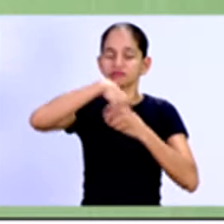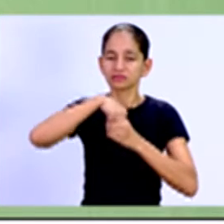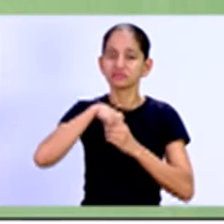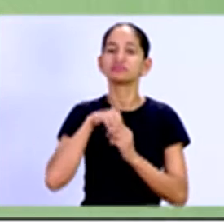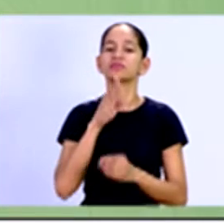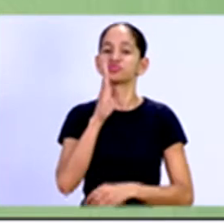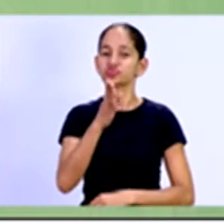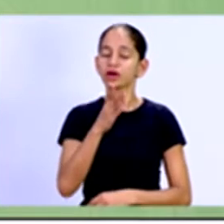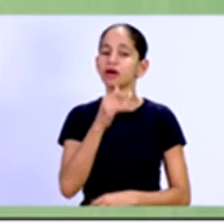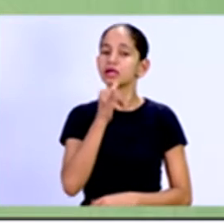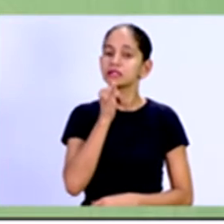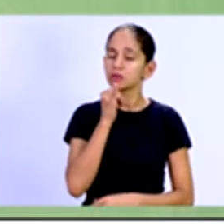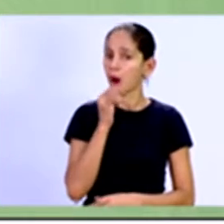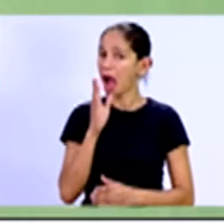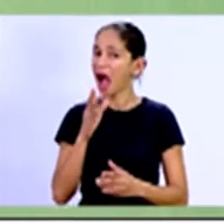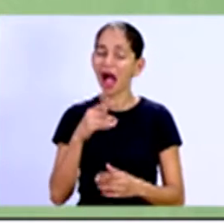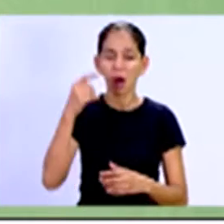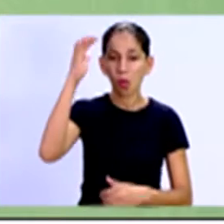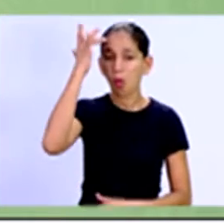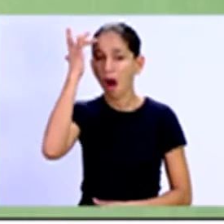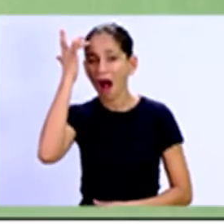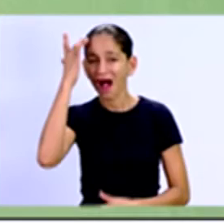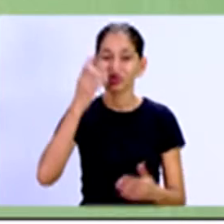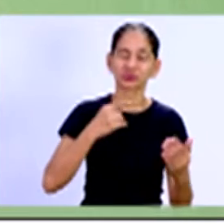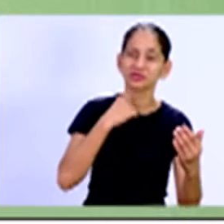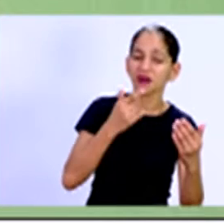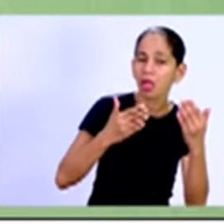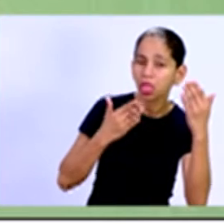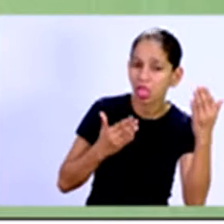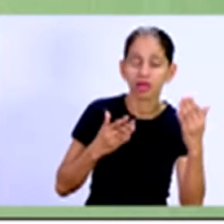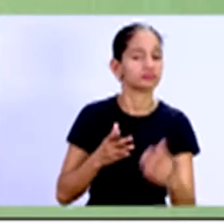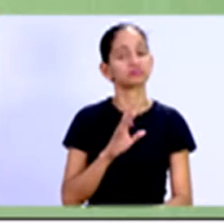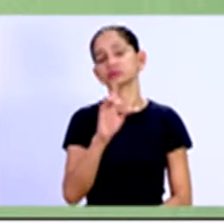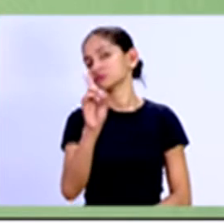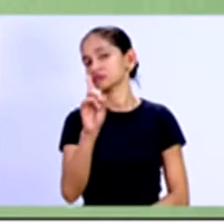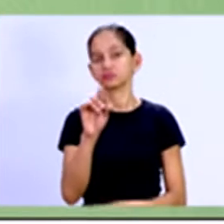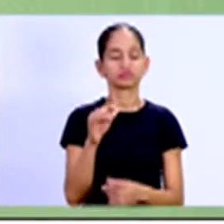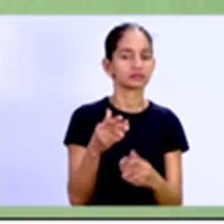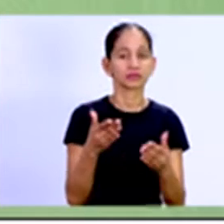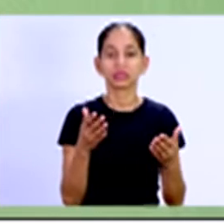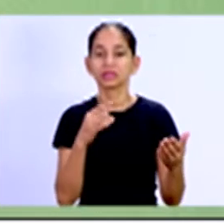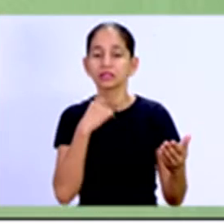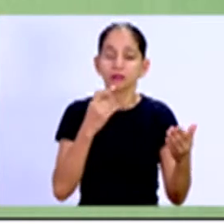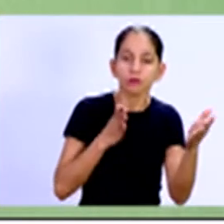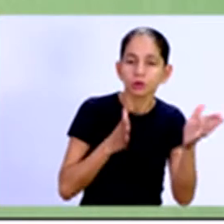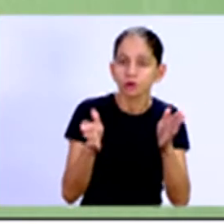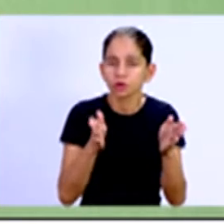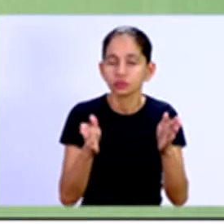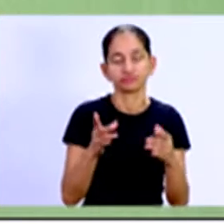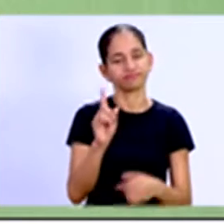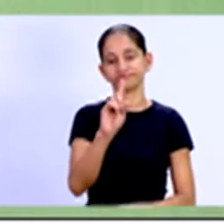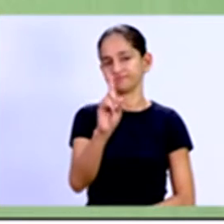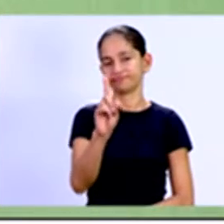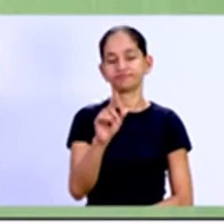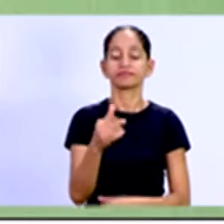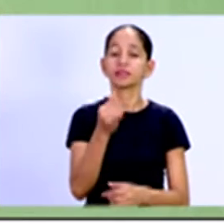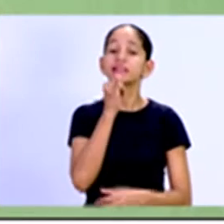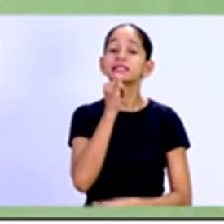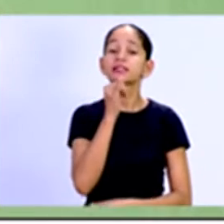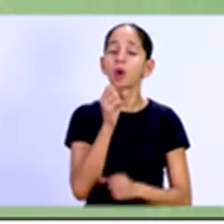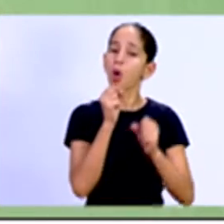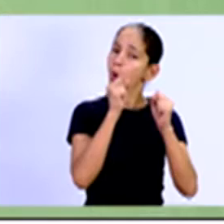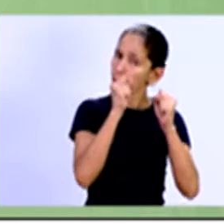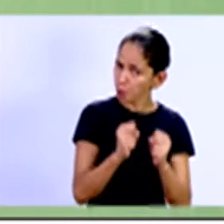posso ter dúvida, né? Eu não posso titubear. Então, quando a gente se pergunta, por exemplo, o que eu